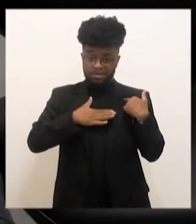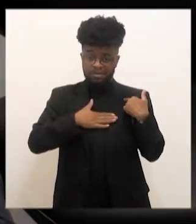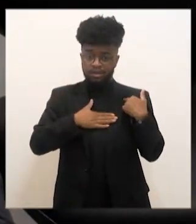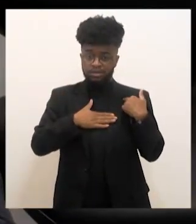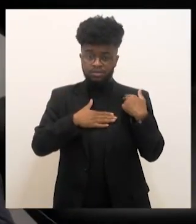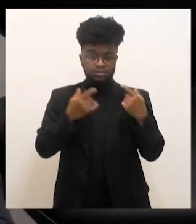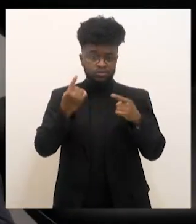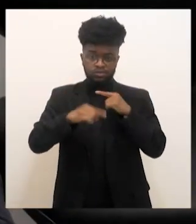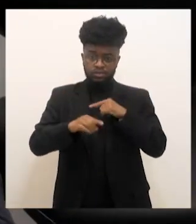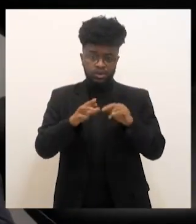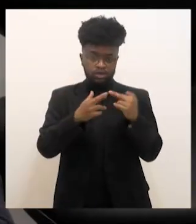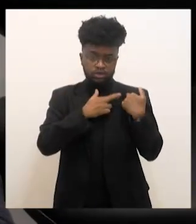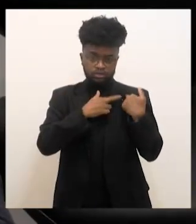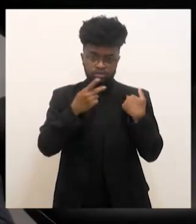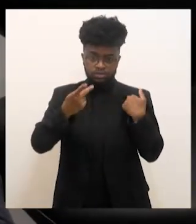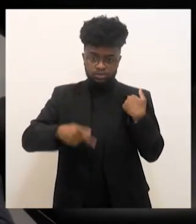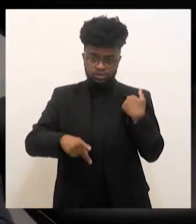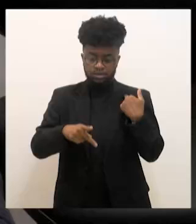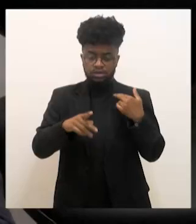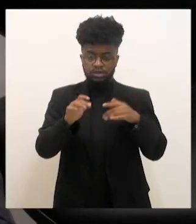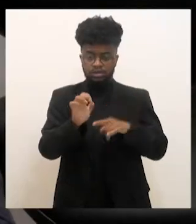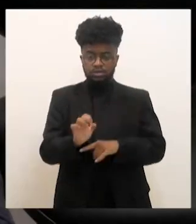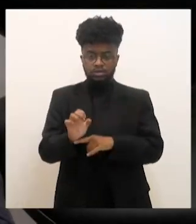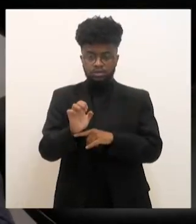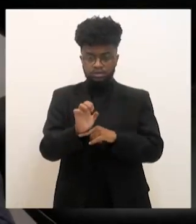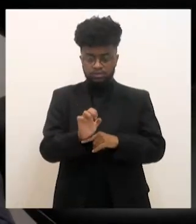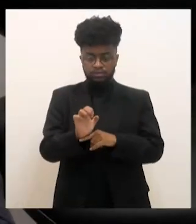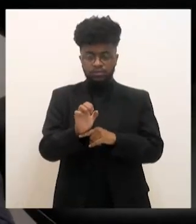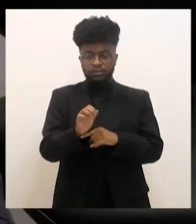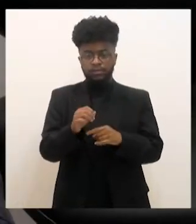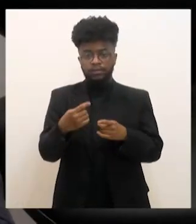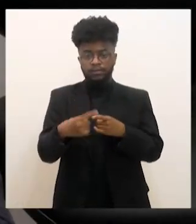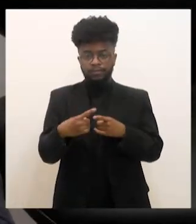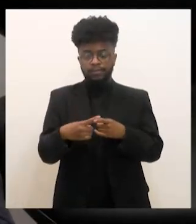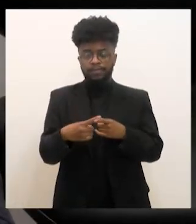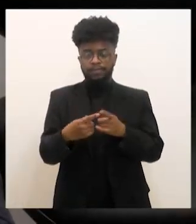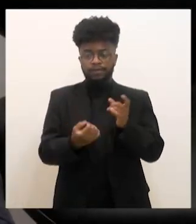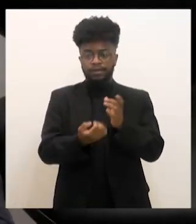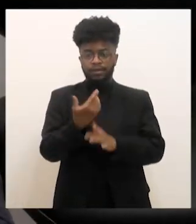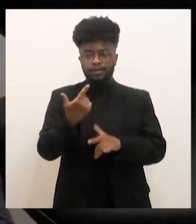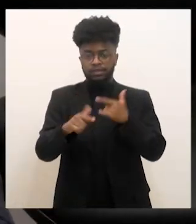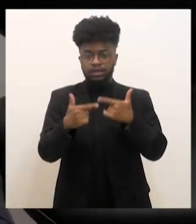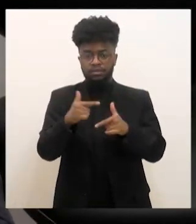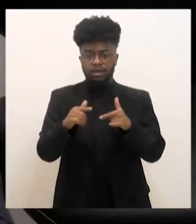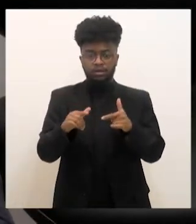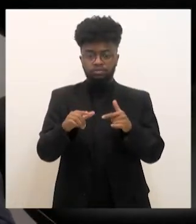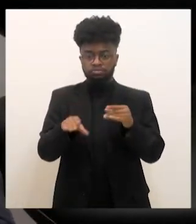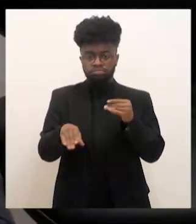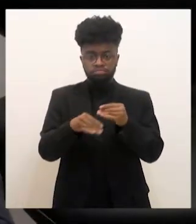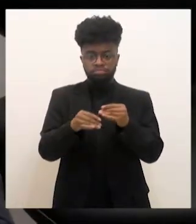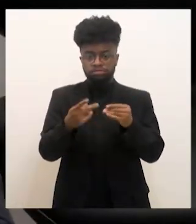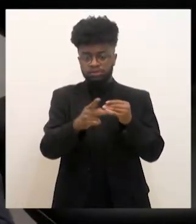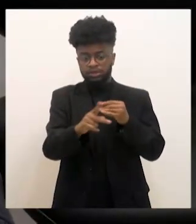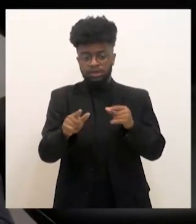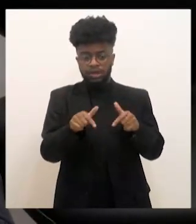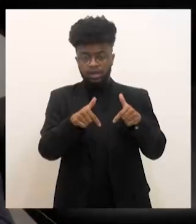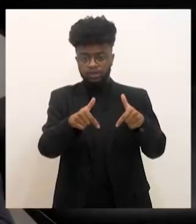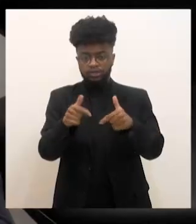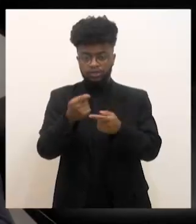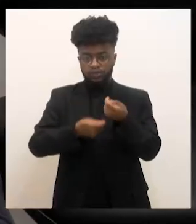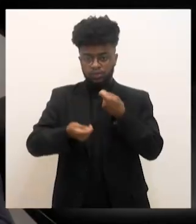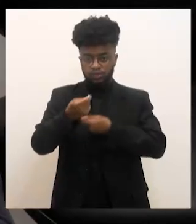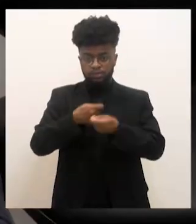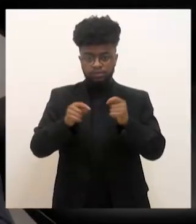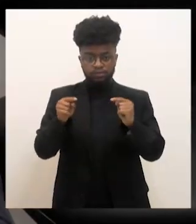de competência e cria um encargo indevido sobre os agentes econômicos já sujeitos à regulação